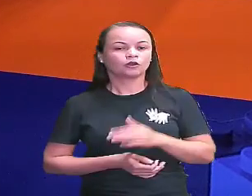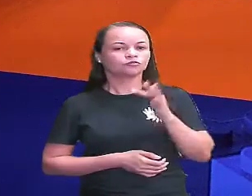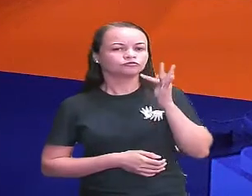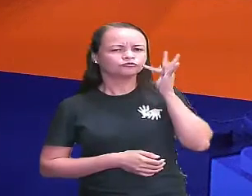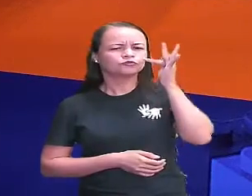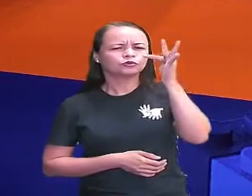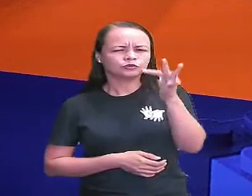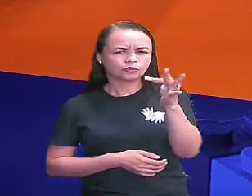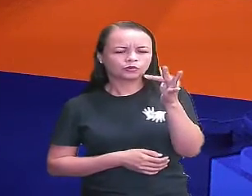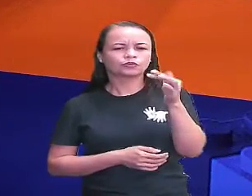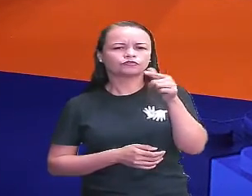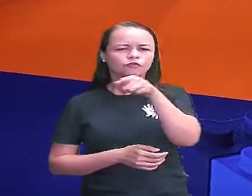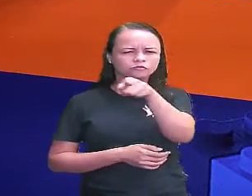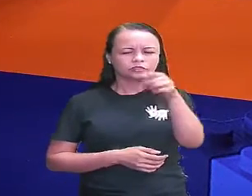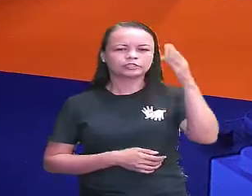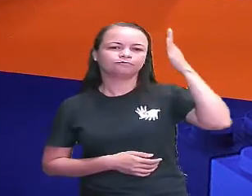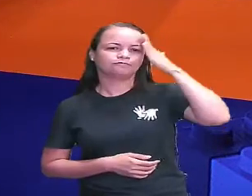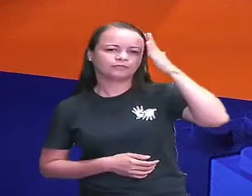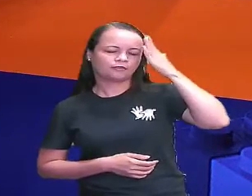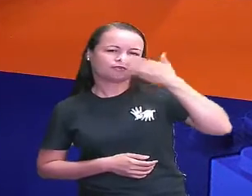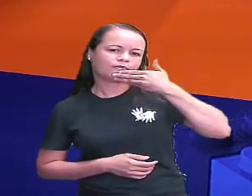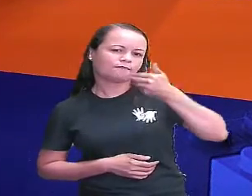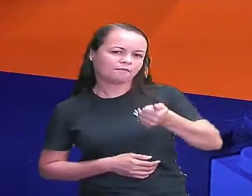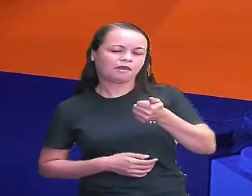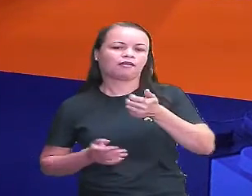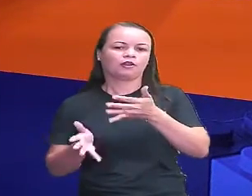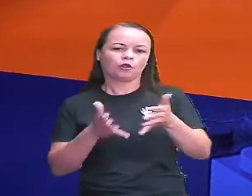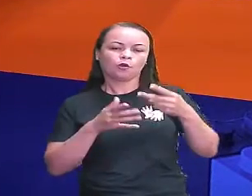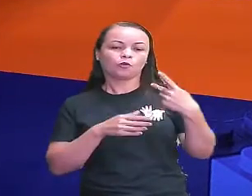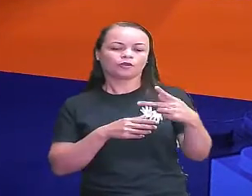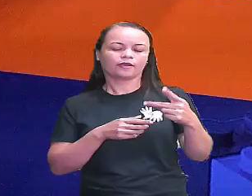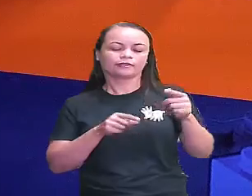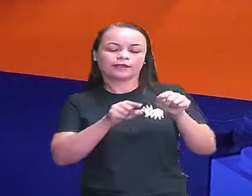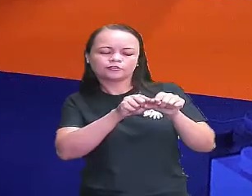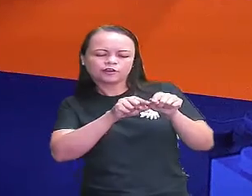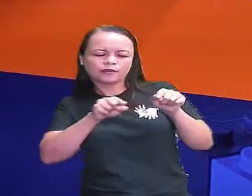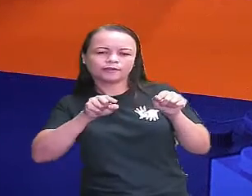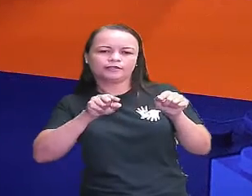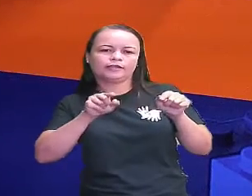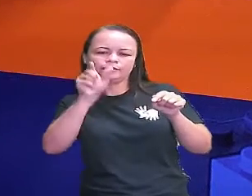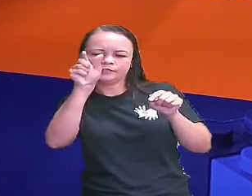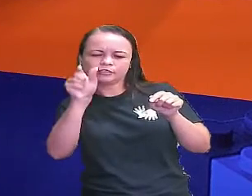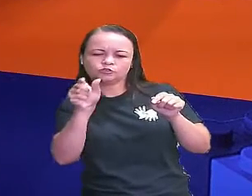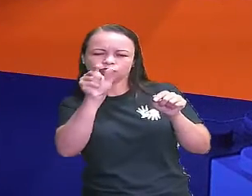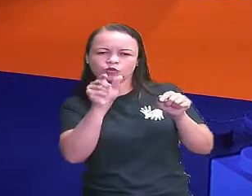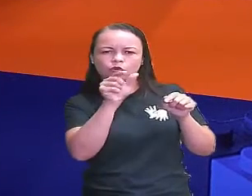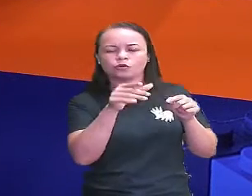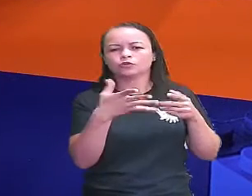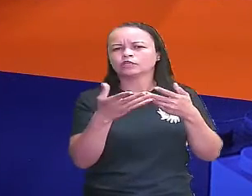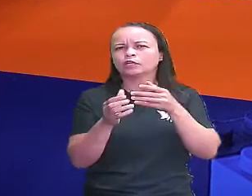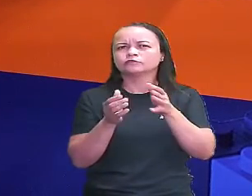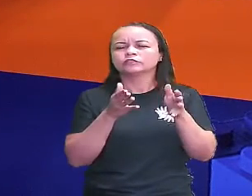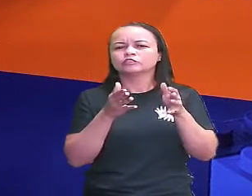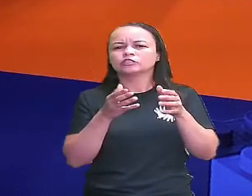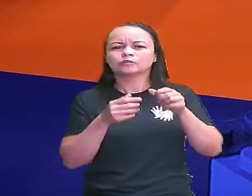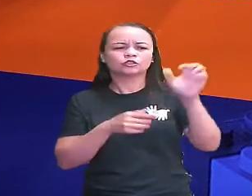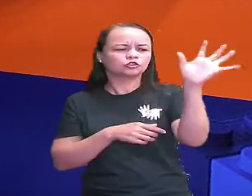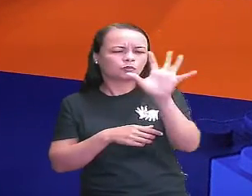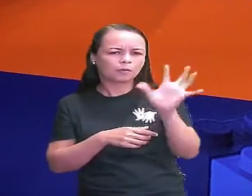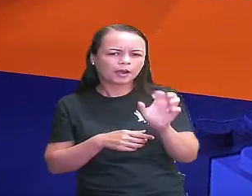vão entender melhor por que essas linhas e que essas colunas têm a ver com um sistema de mapas,